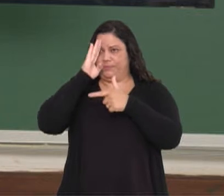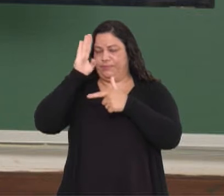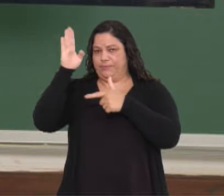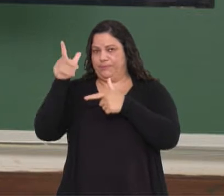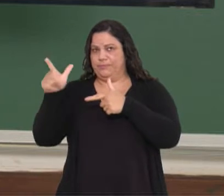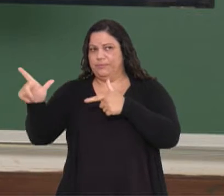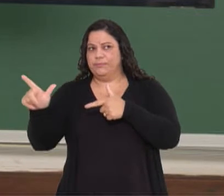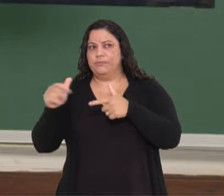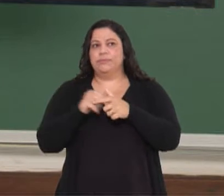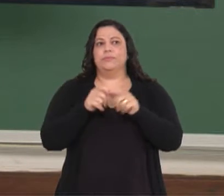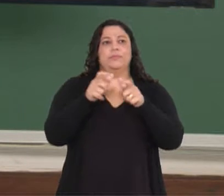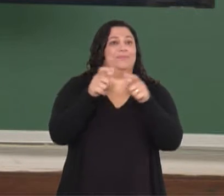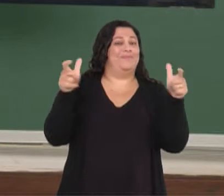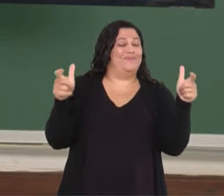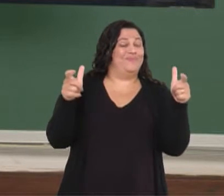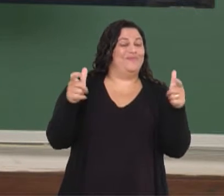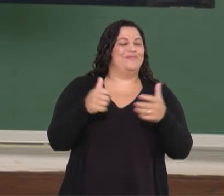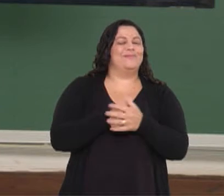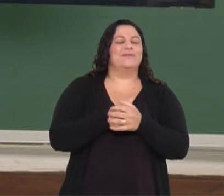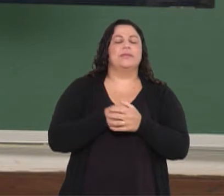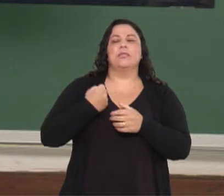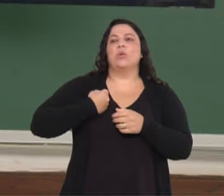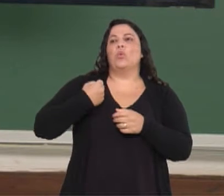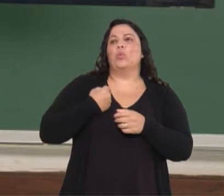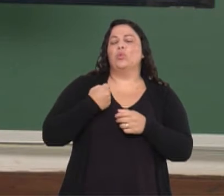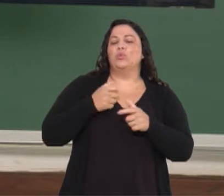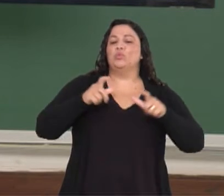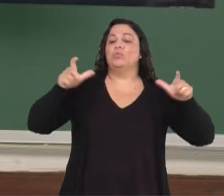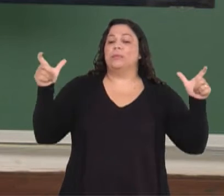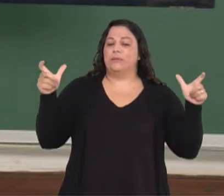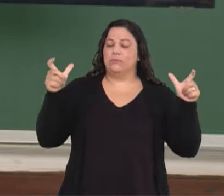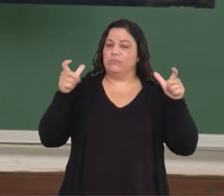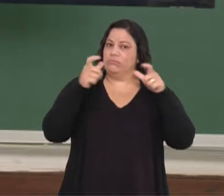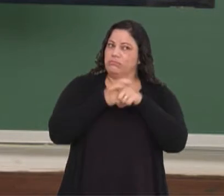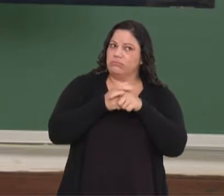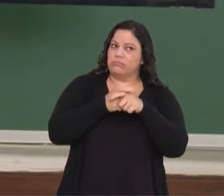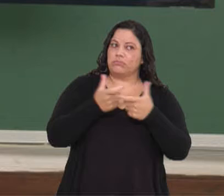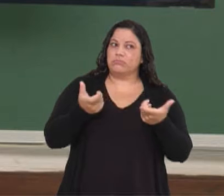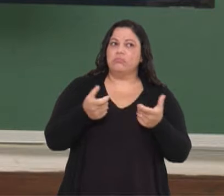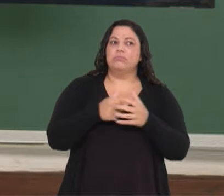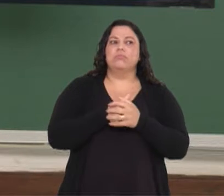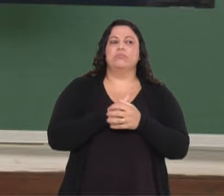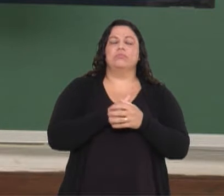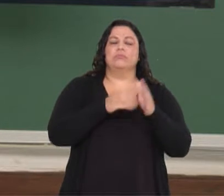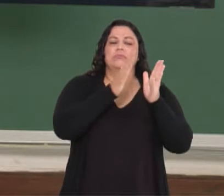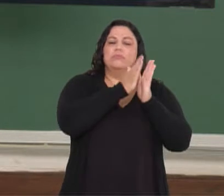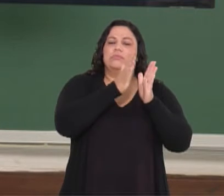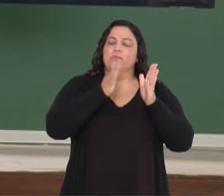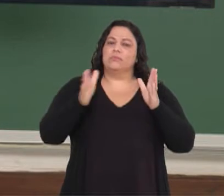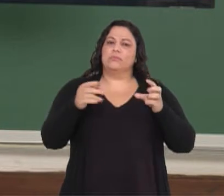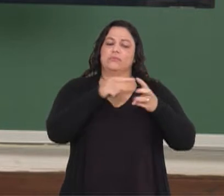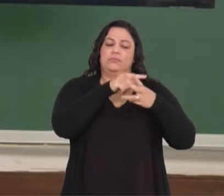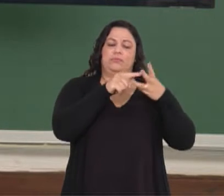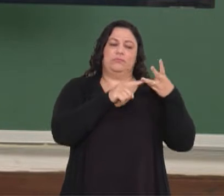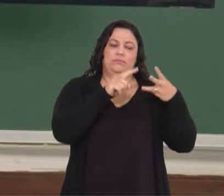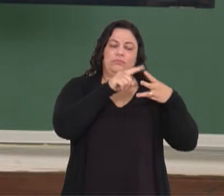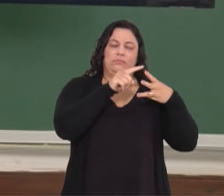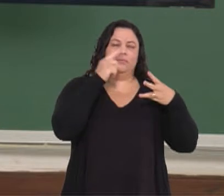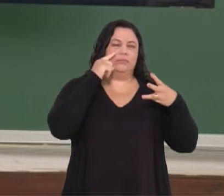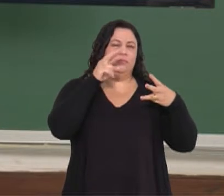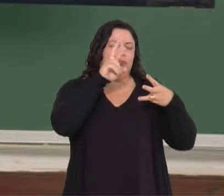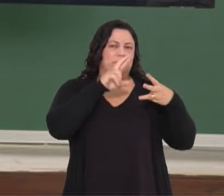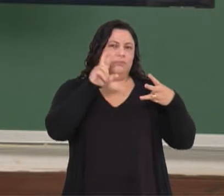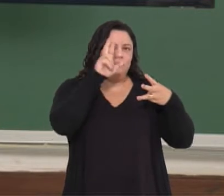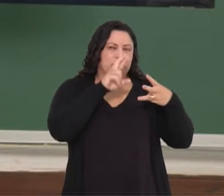tem que ser maior, correto? Um número maior por um número menor. Seguimos três passos, verificamos o grau,